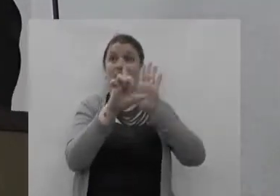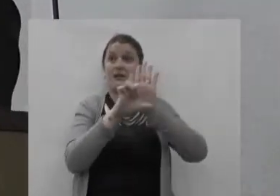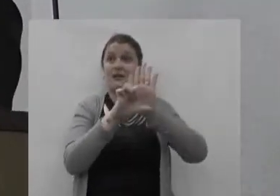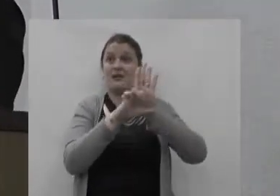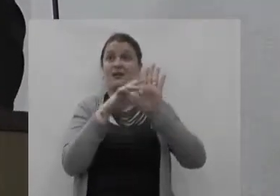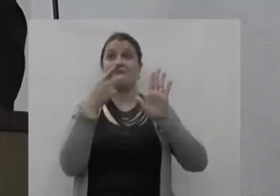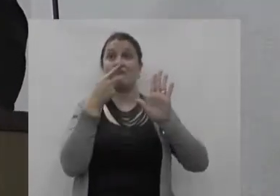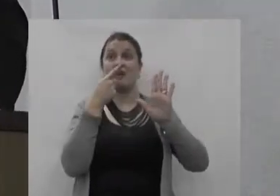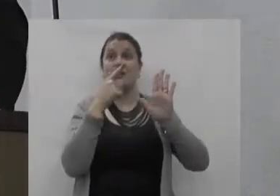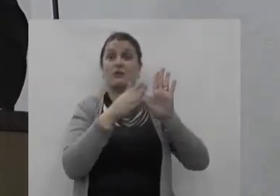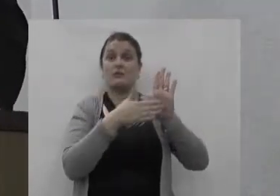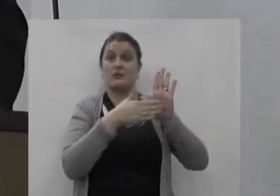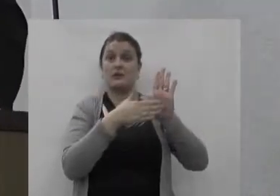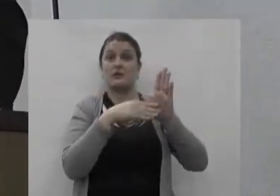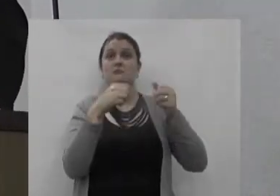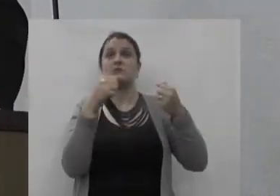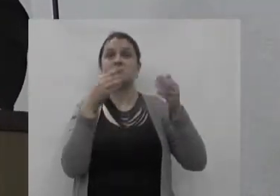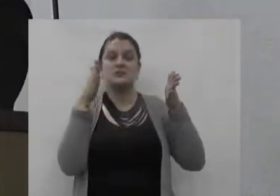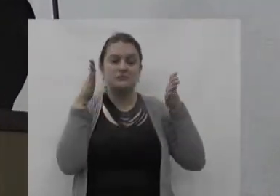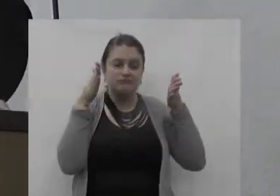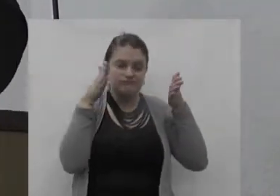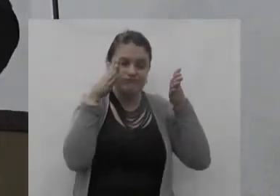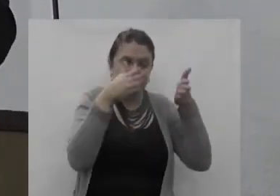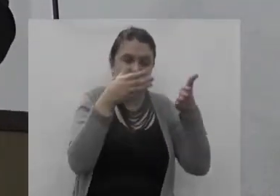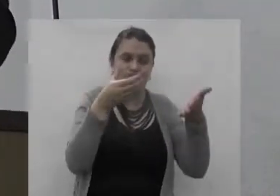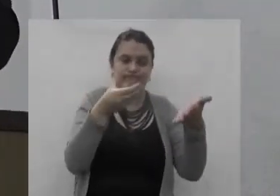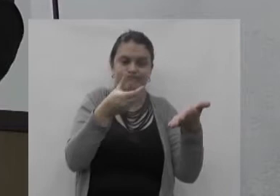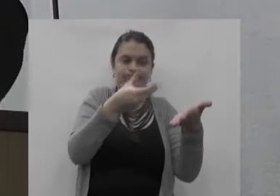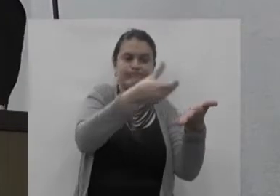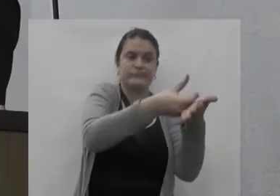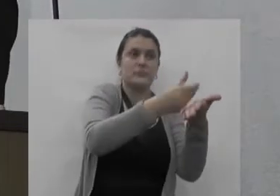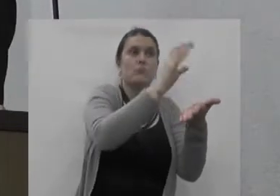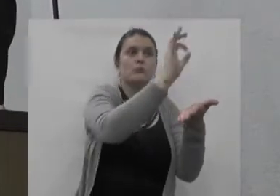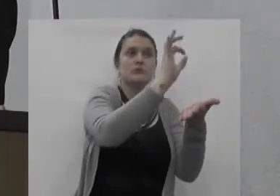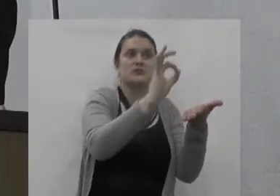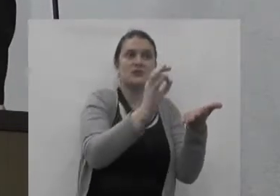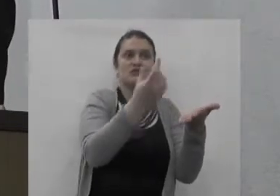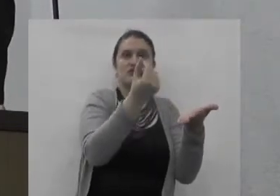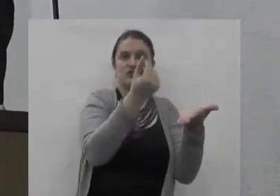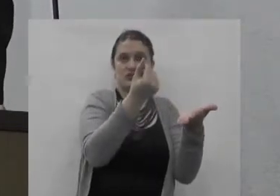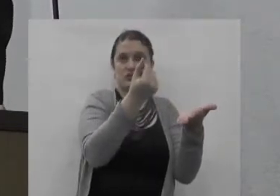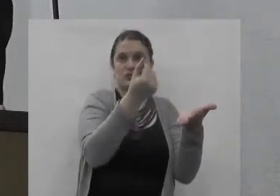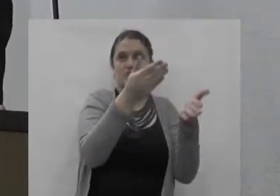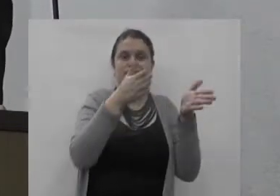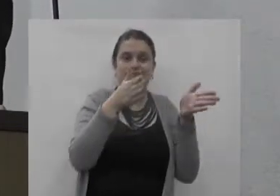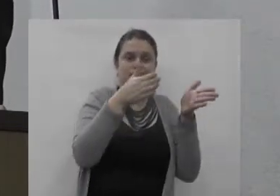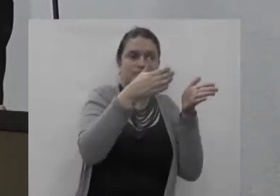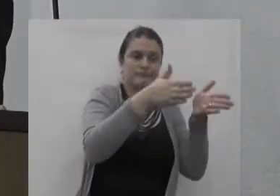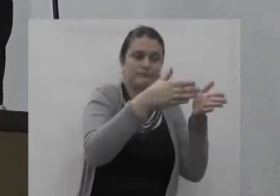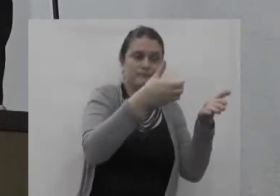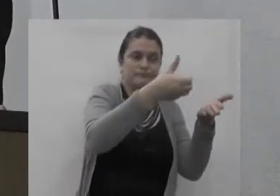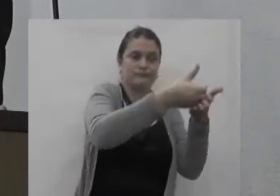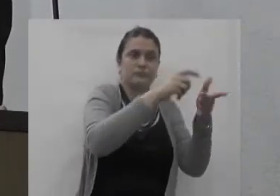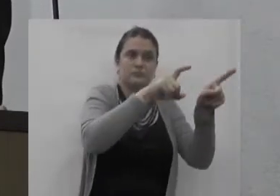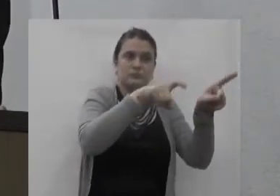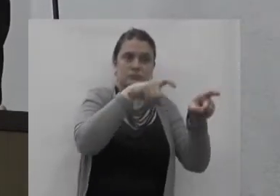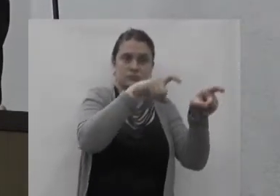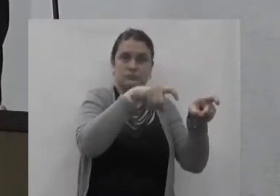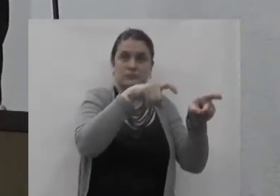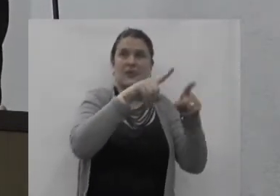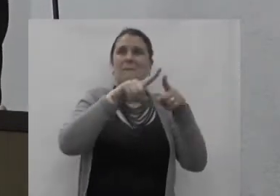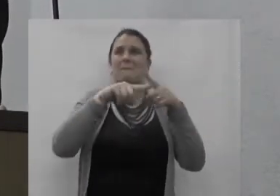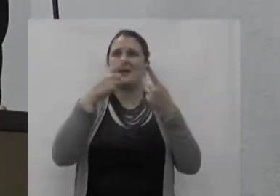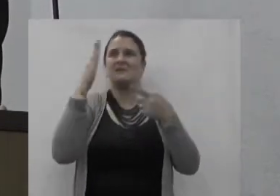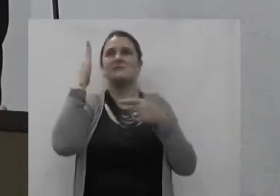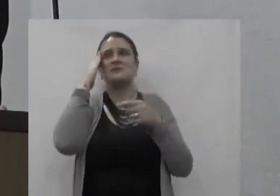tem que ter um certo direcionamento um percentual desse montante para a área rural, mas nós sabemos que a